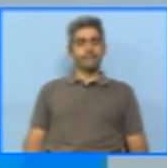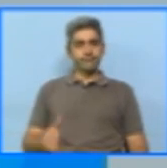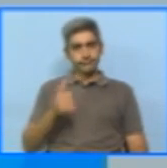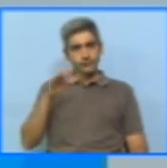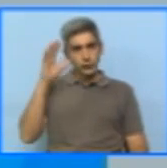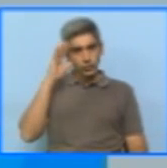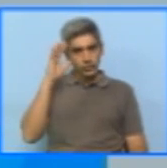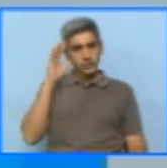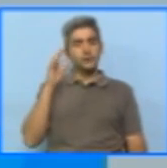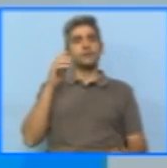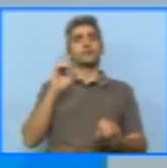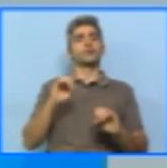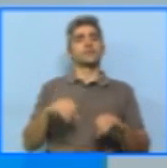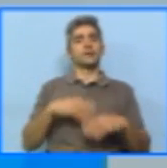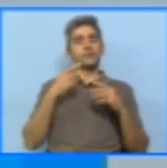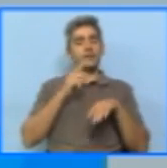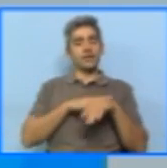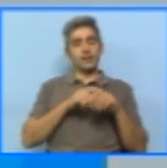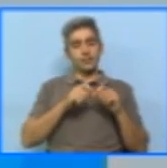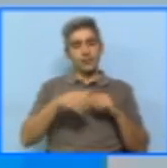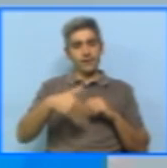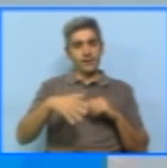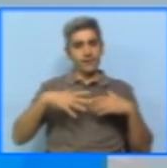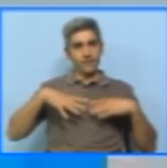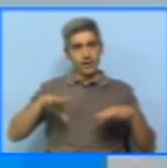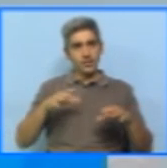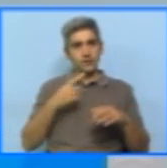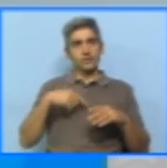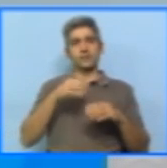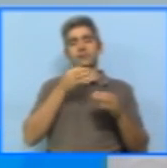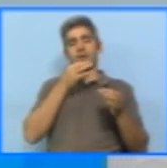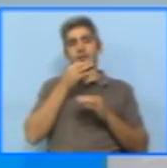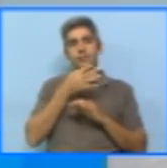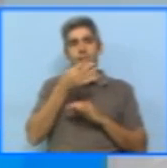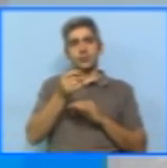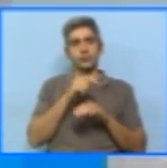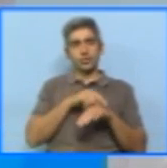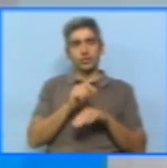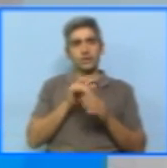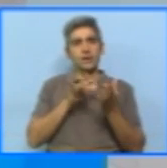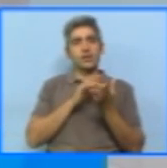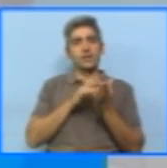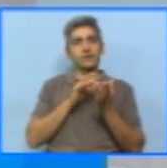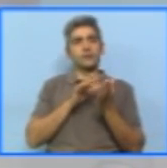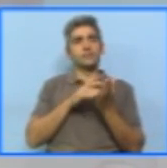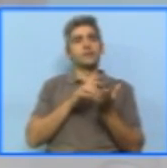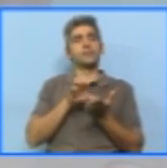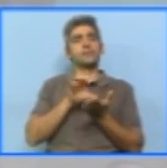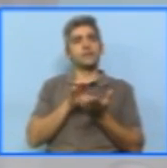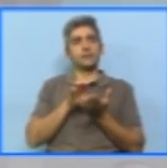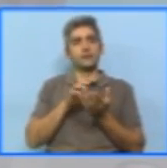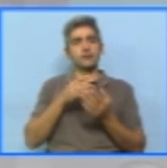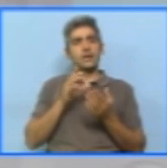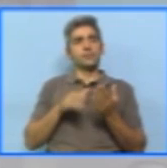Olá, muito boa tarde. No início de um tempo de férias por excelência, vamos falar nos próximos minutos do livro dos livros, a Bíblia. Mais do